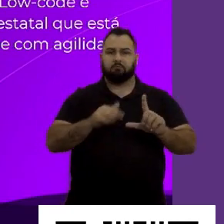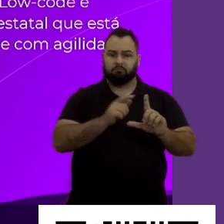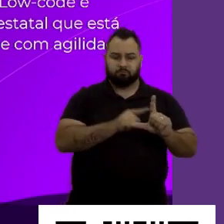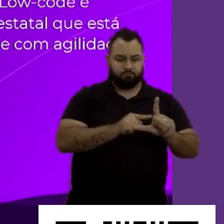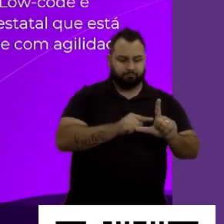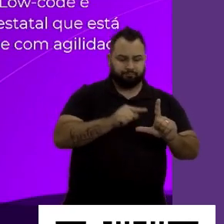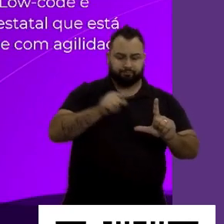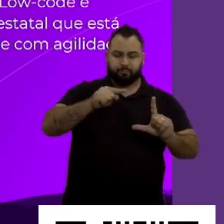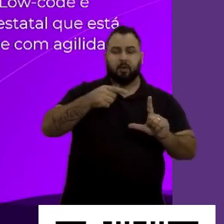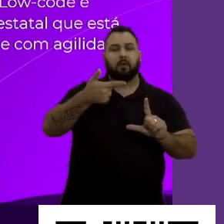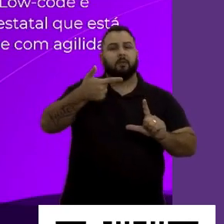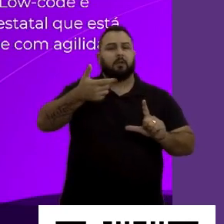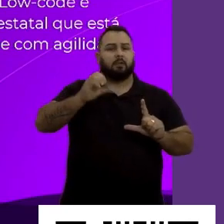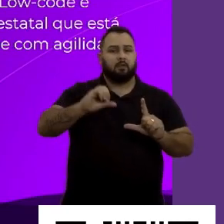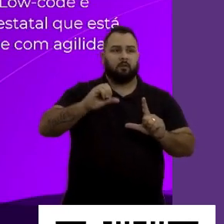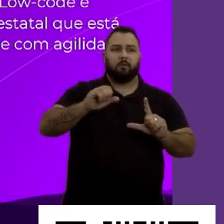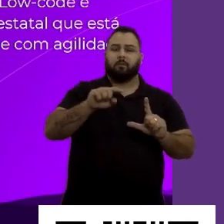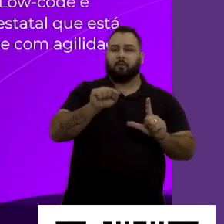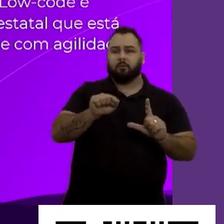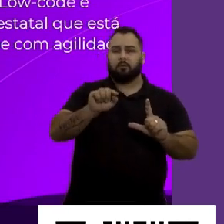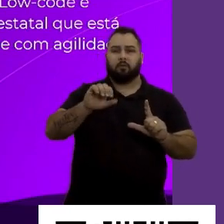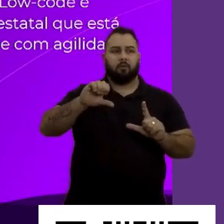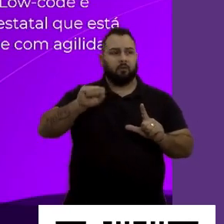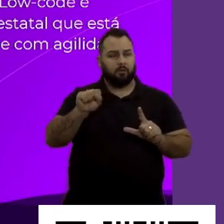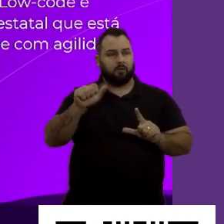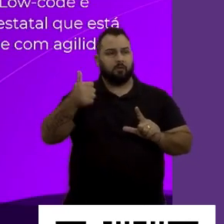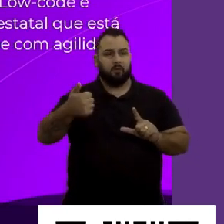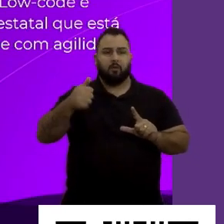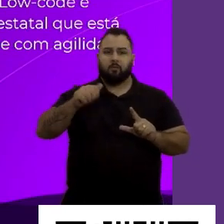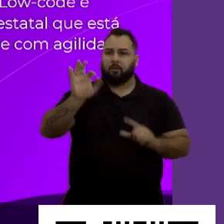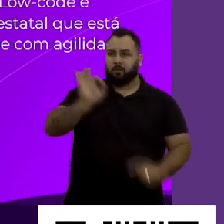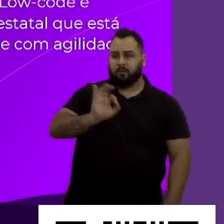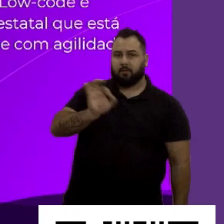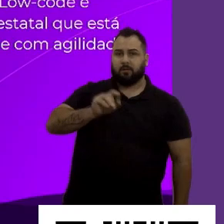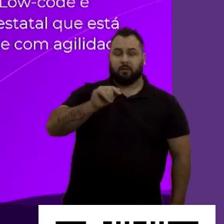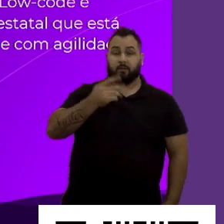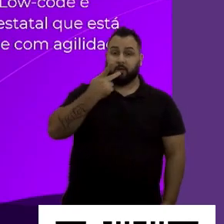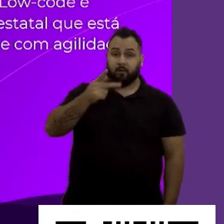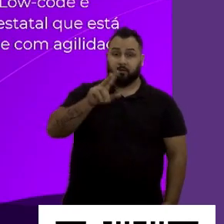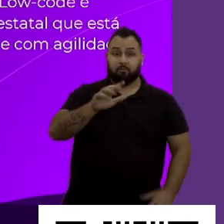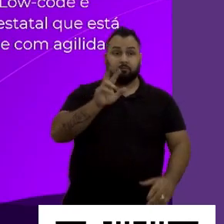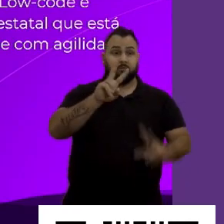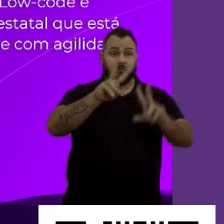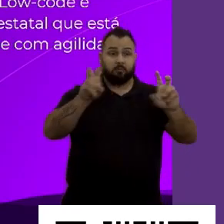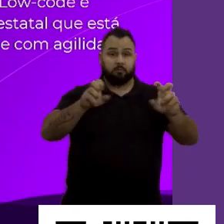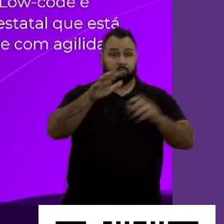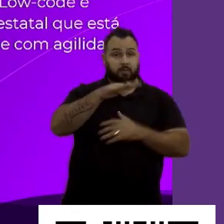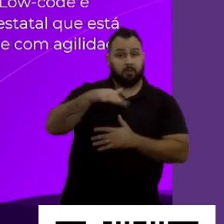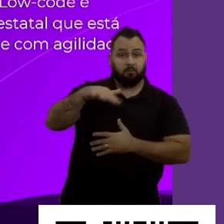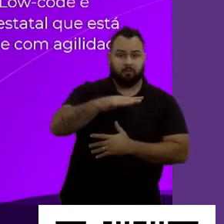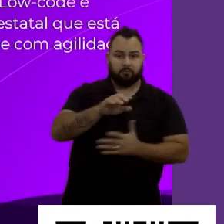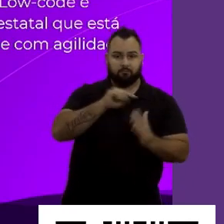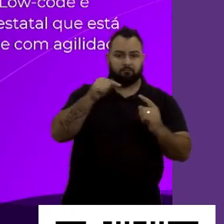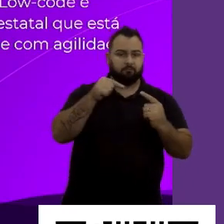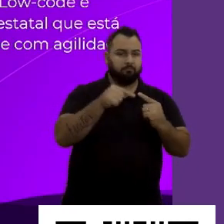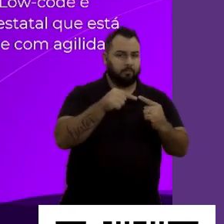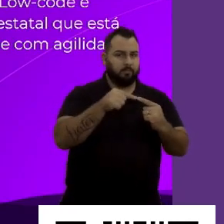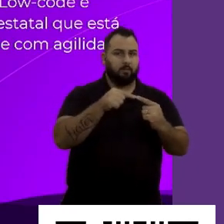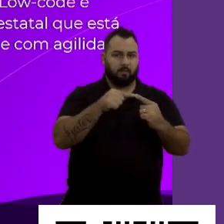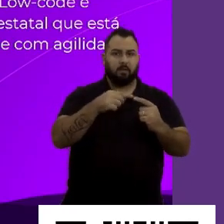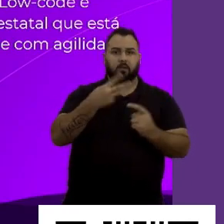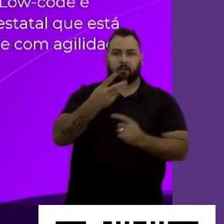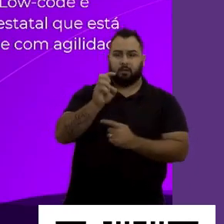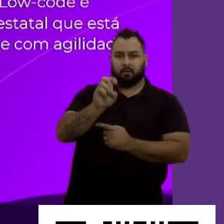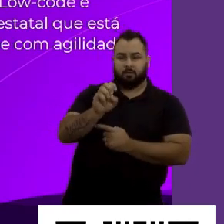de 29.81%. que isso quer dizer o que o mercado pode atingir entre 35 Bilhões